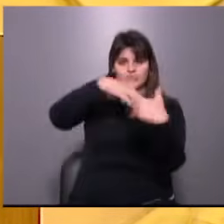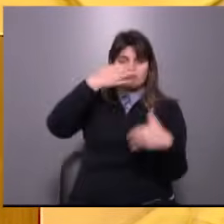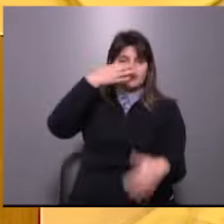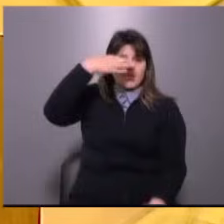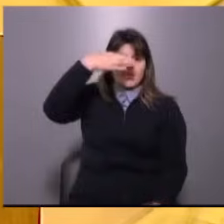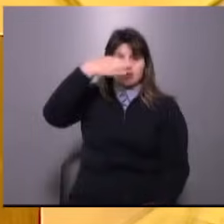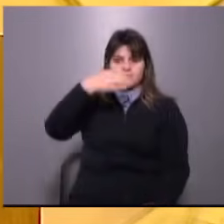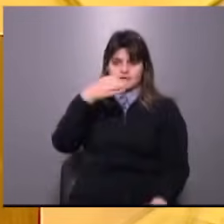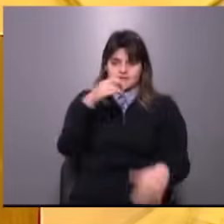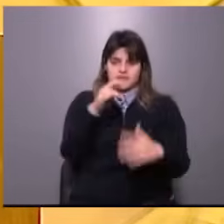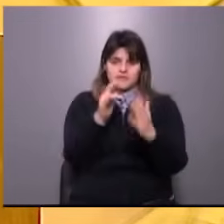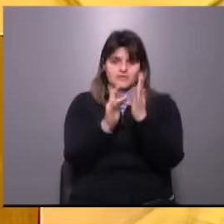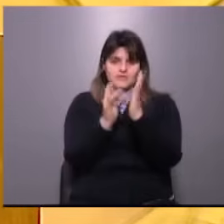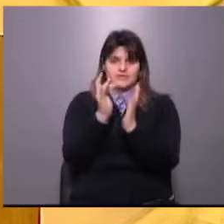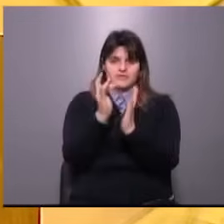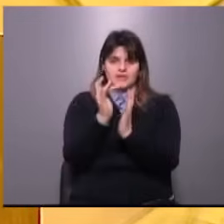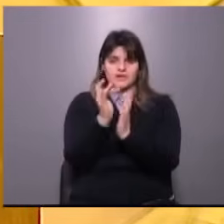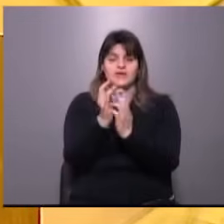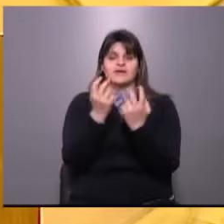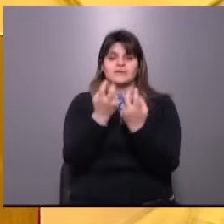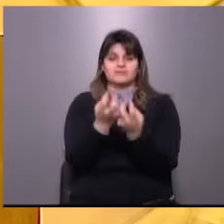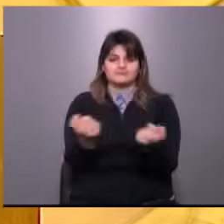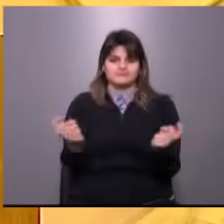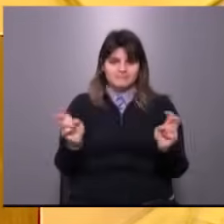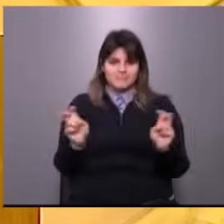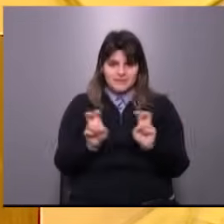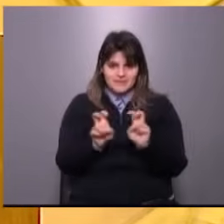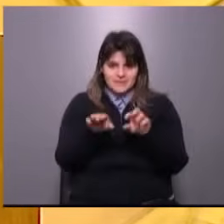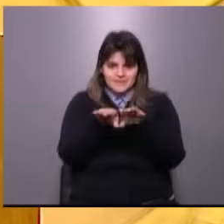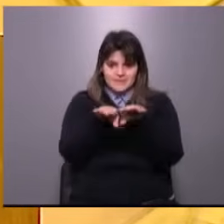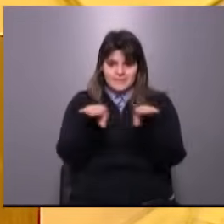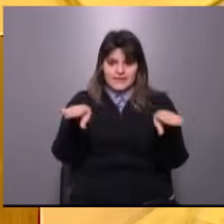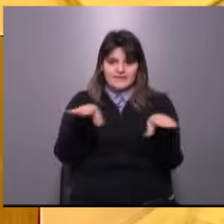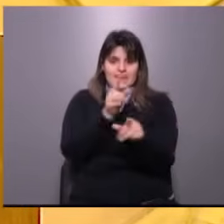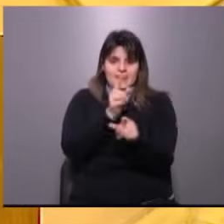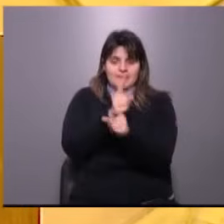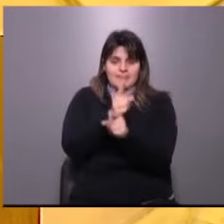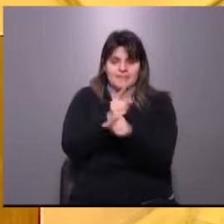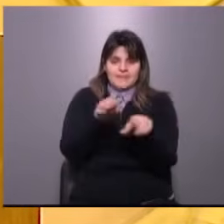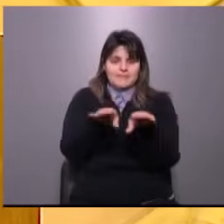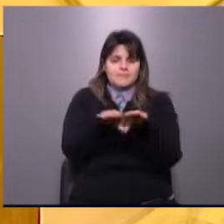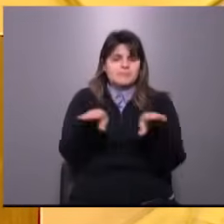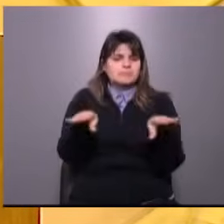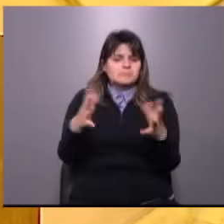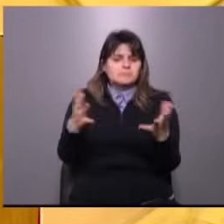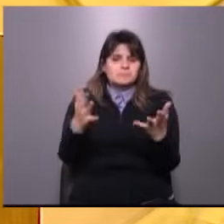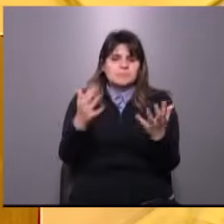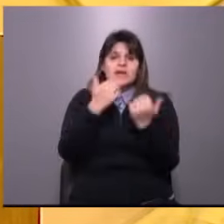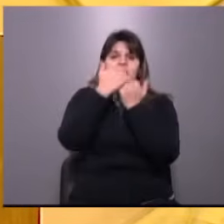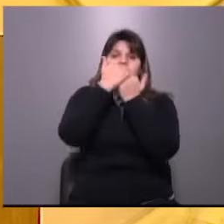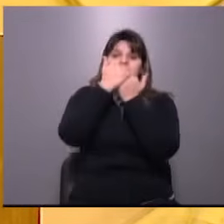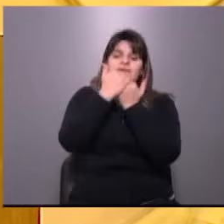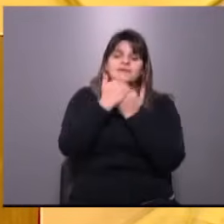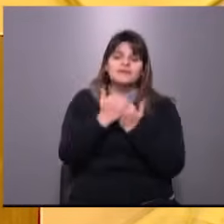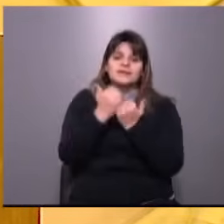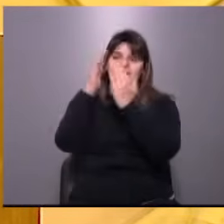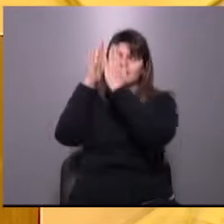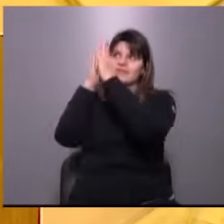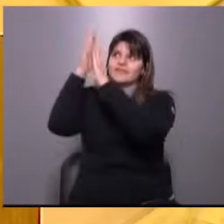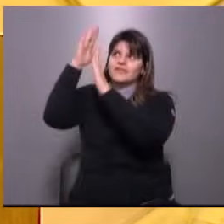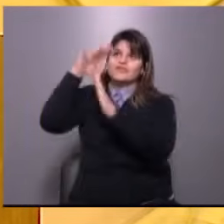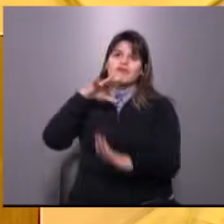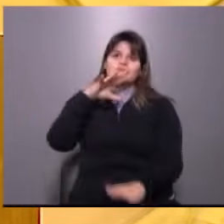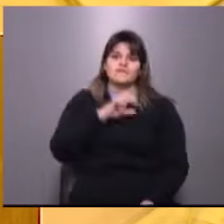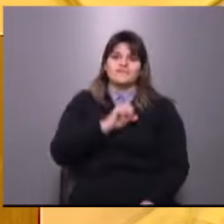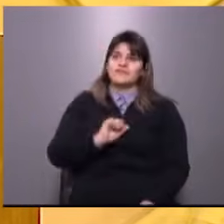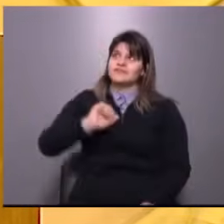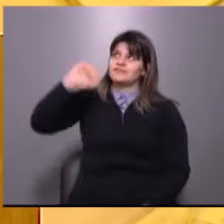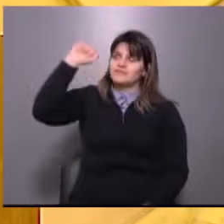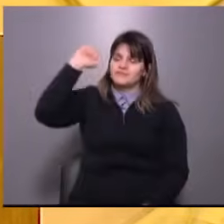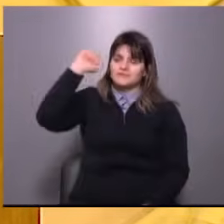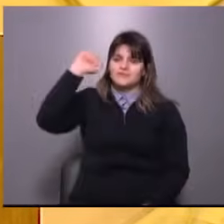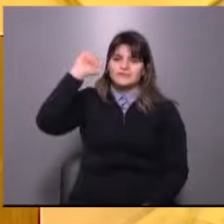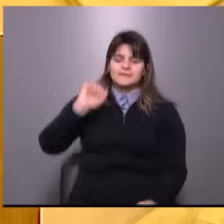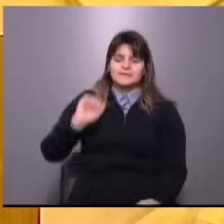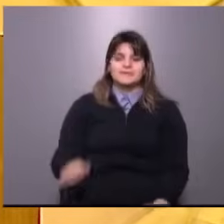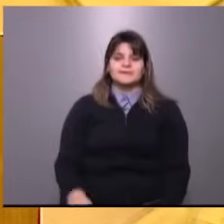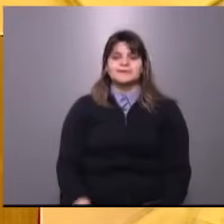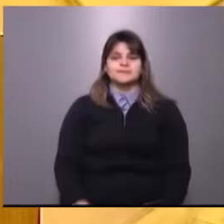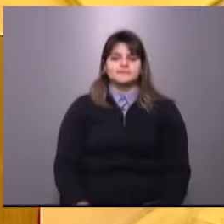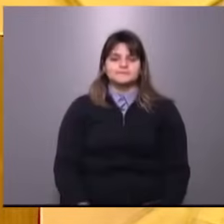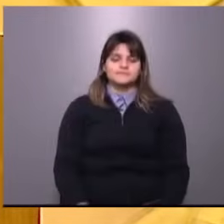Como povo pascal, sentámo-nos à mesma mesa, à mesa da alegria dos filhos de